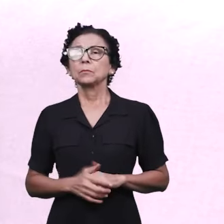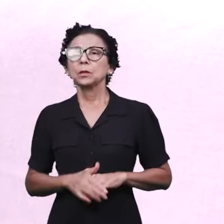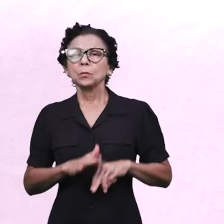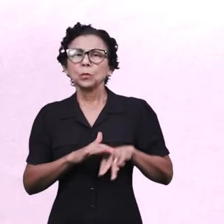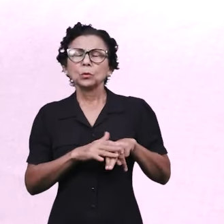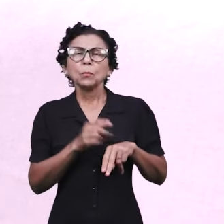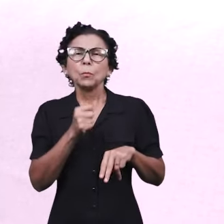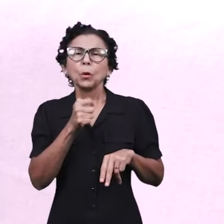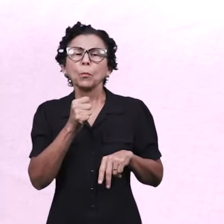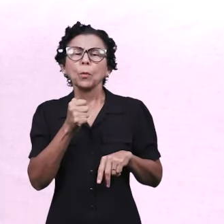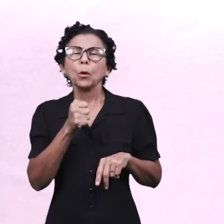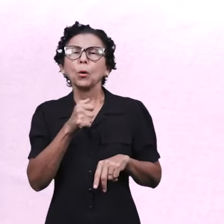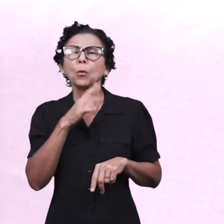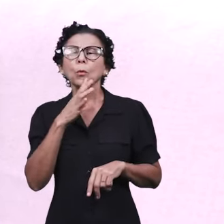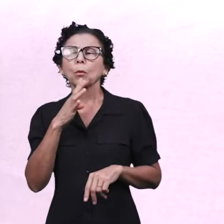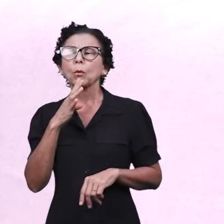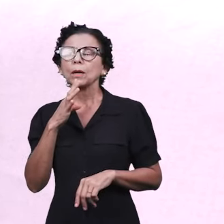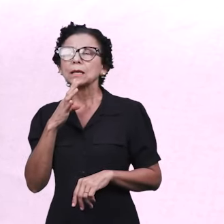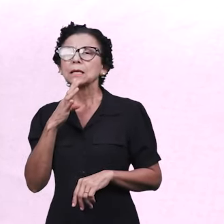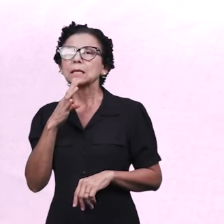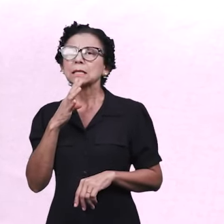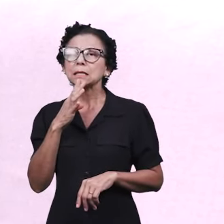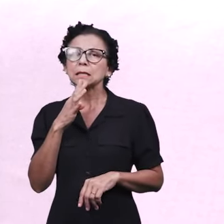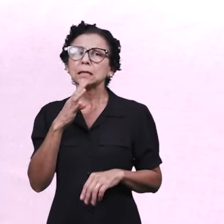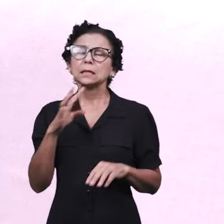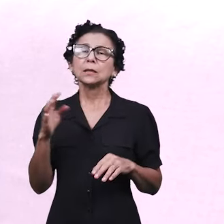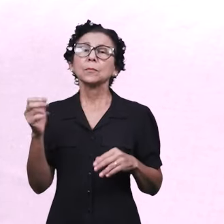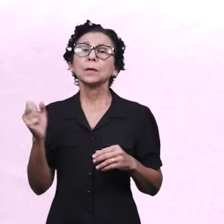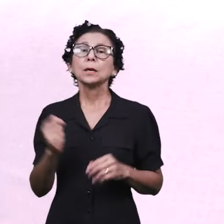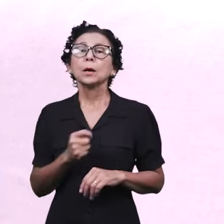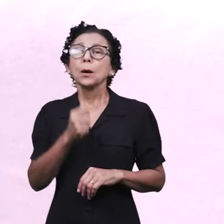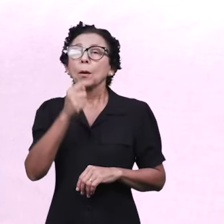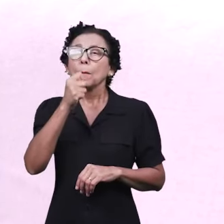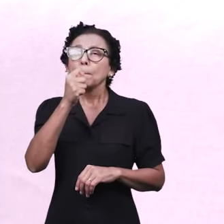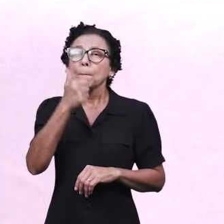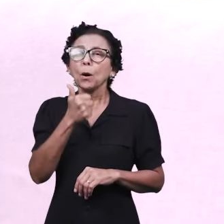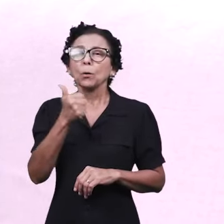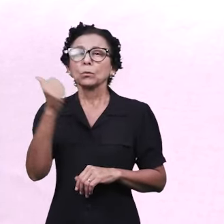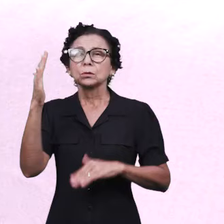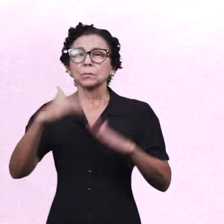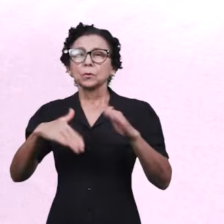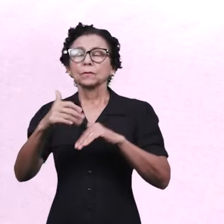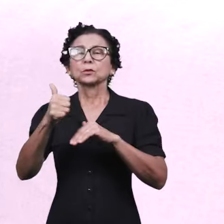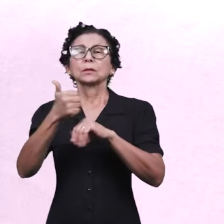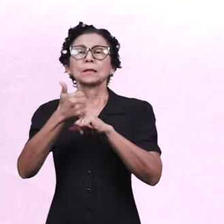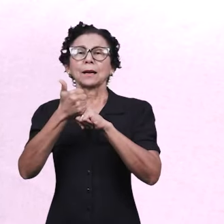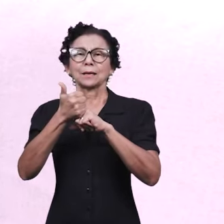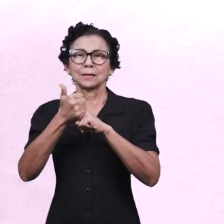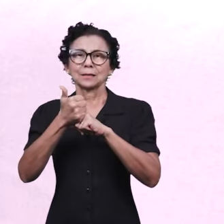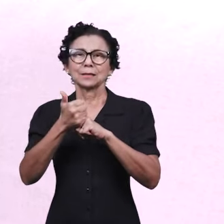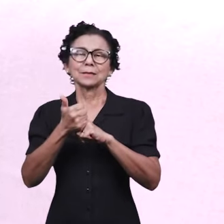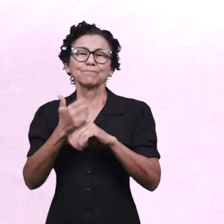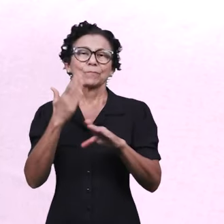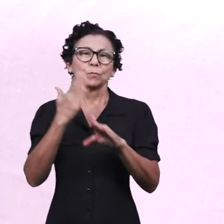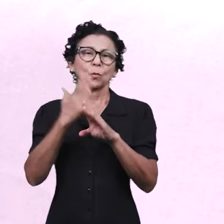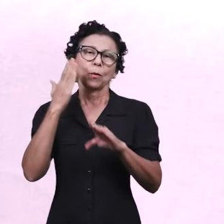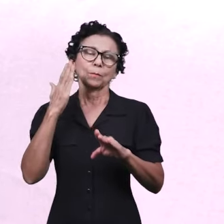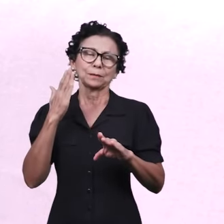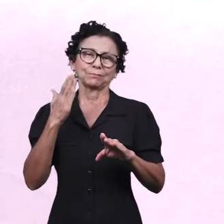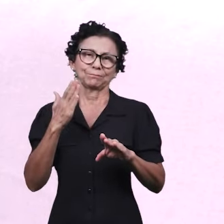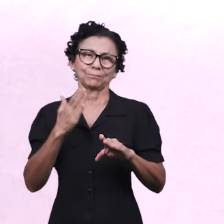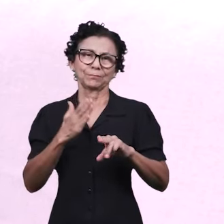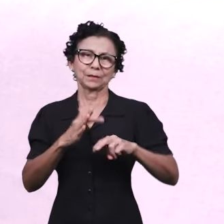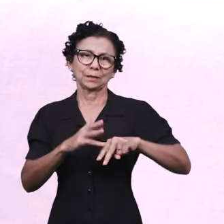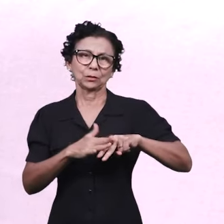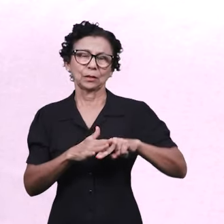conhecida e com os poucos profissionais que realizavam esse diagnóstico diagnóstico eh nós no